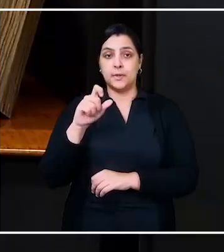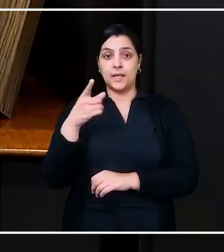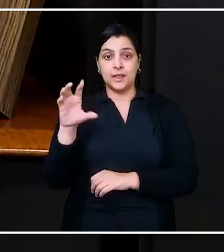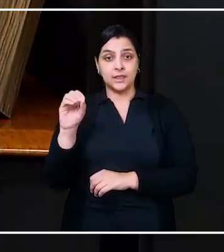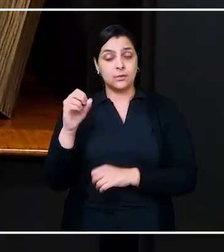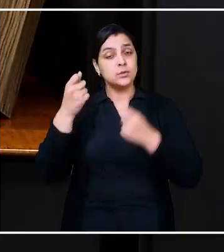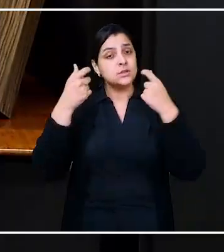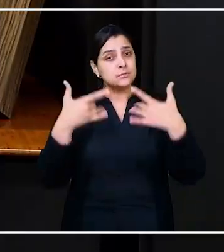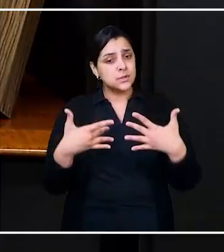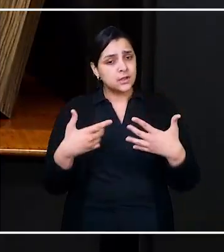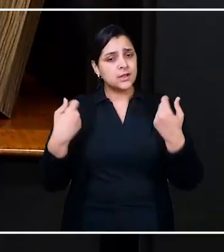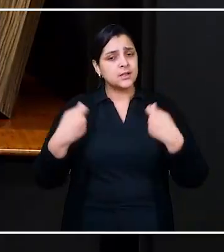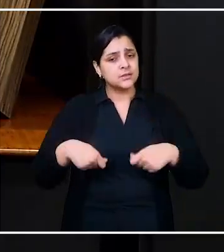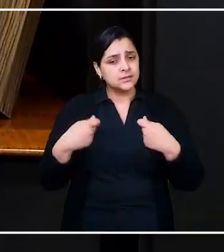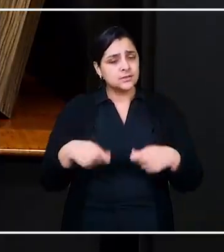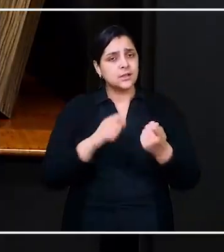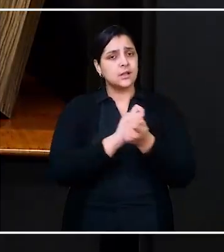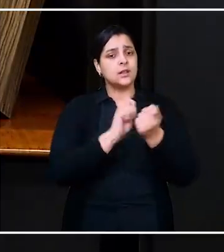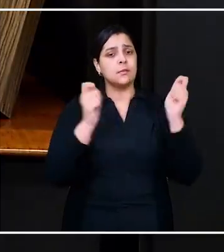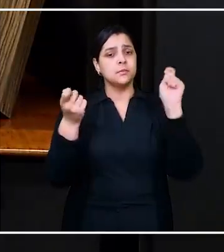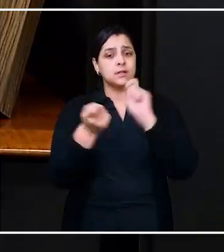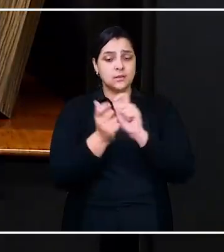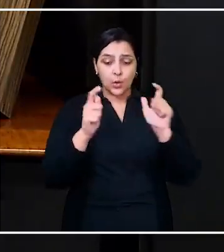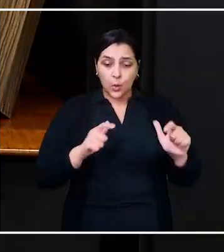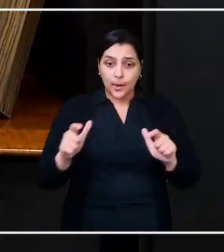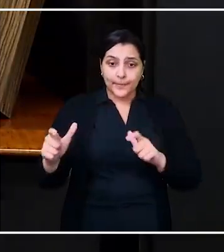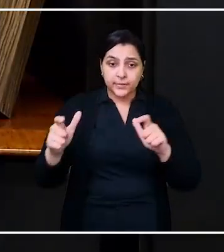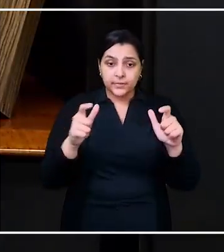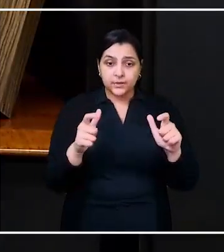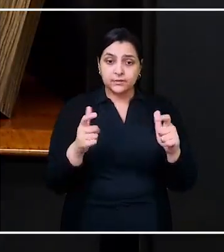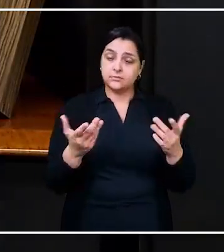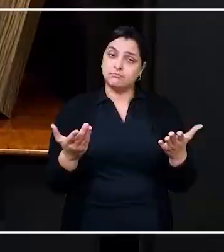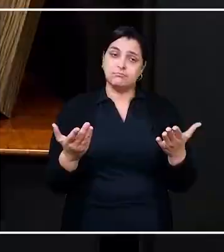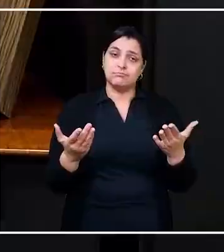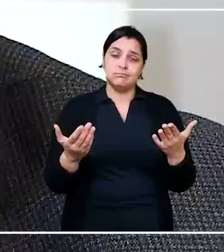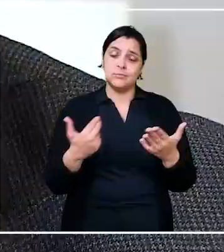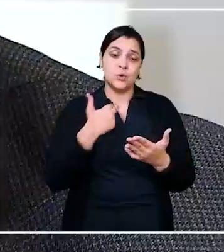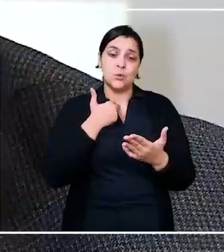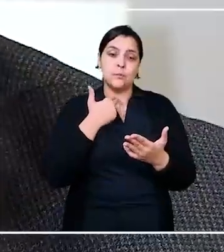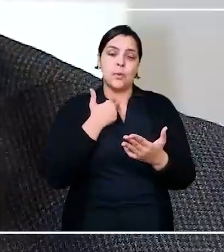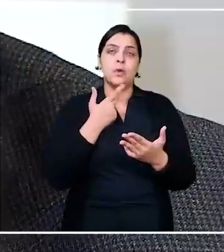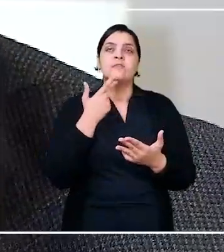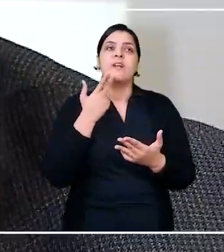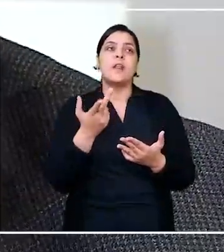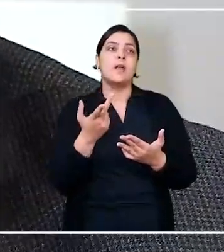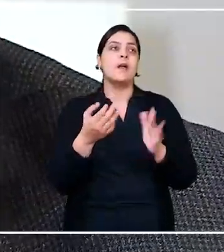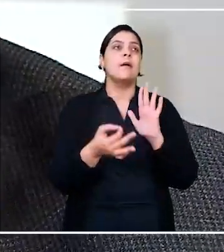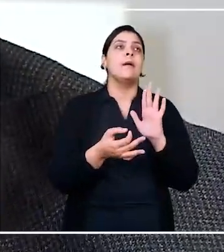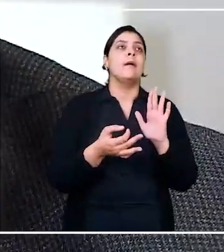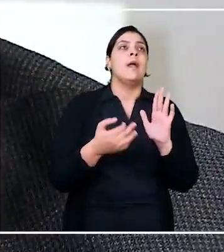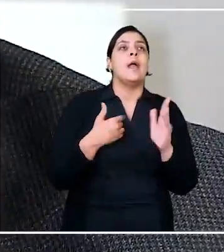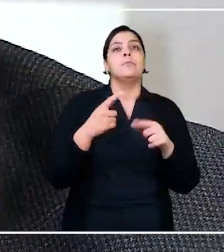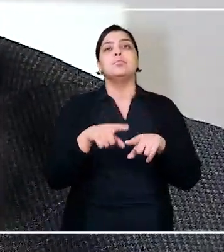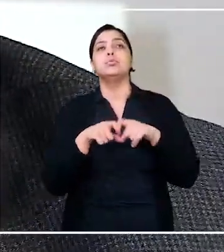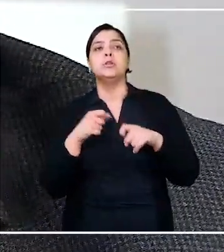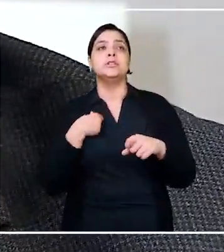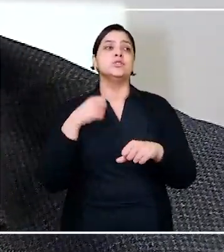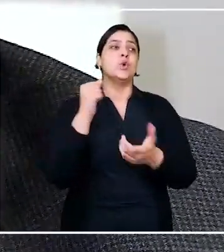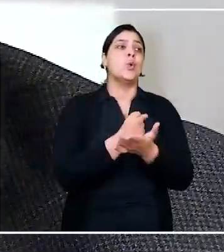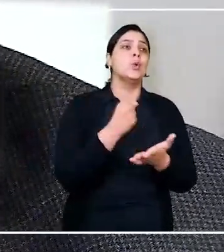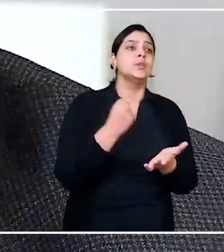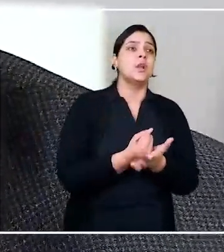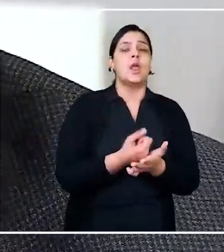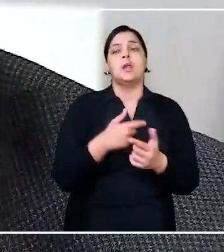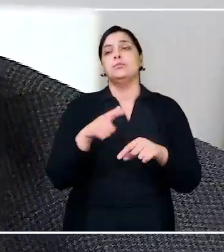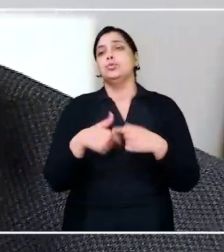Brandão explica que a necessidade de adaptação do ambiente de trabalho não pode ser usado como argumento para a